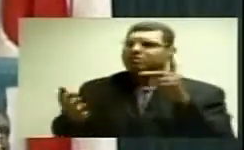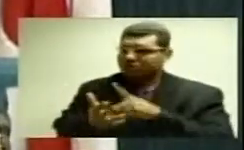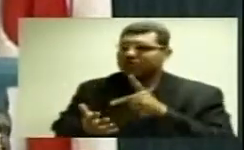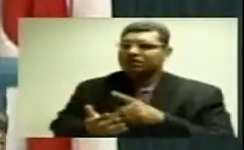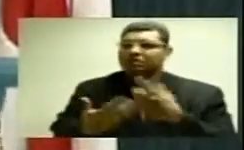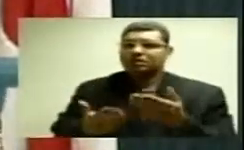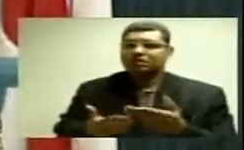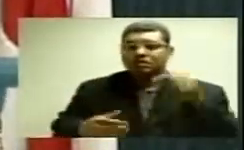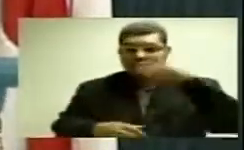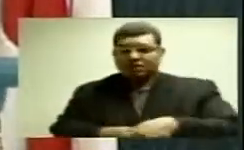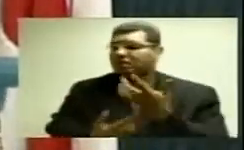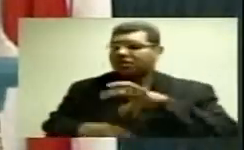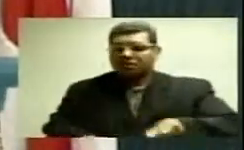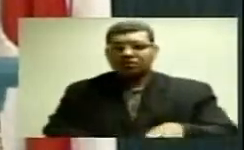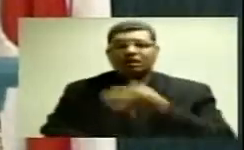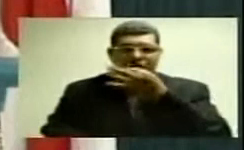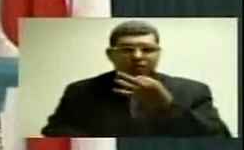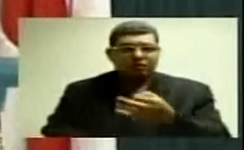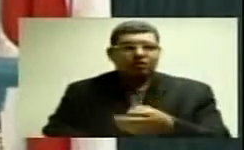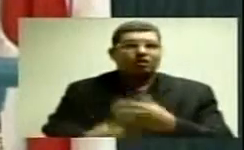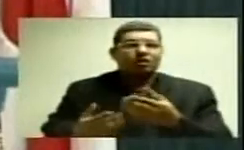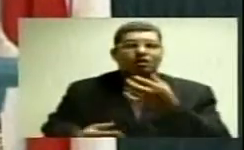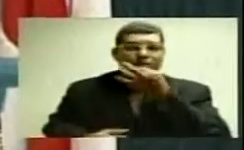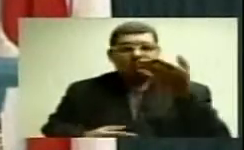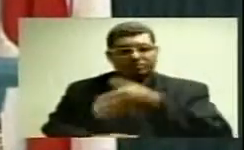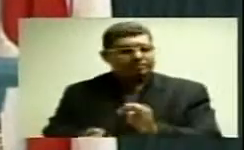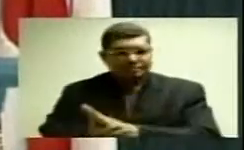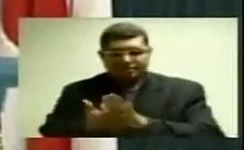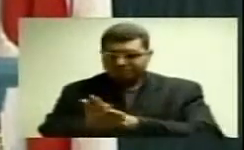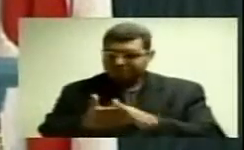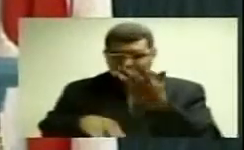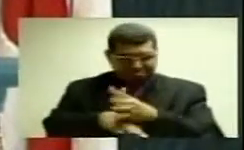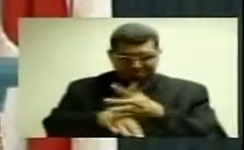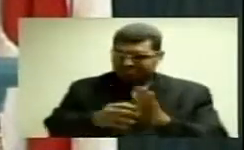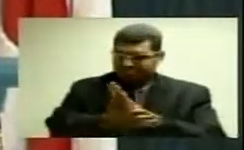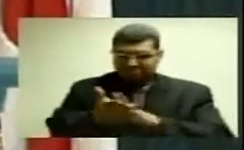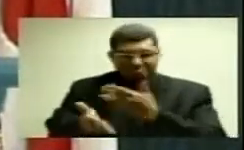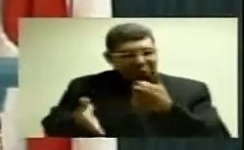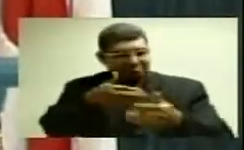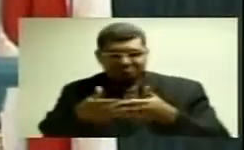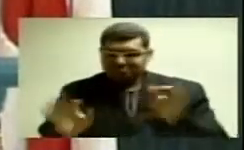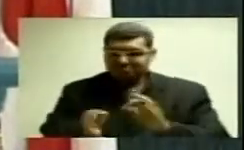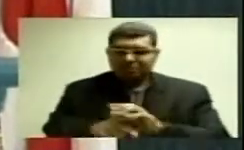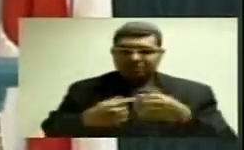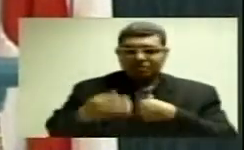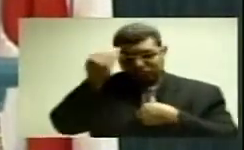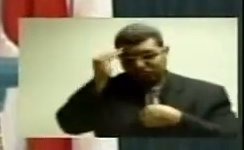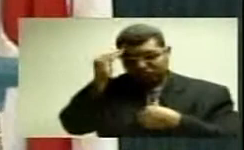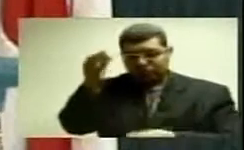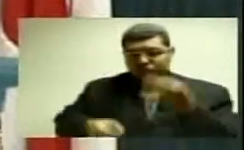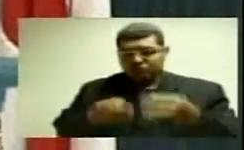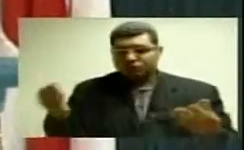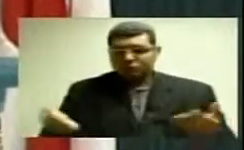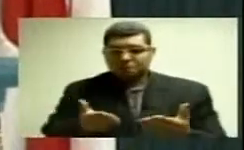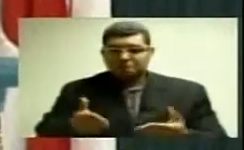correto. E aqui eu não quero questionar o mérito da capacidade, da seriedade da gestão de quem quer que seja. Mas eu entendo que o Tribunal